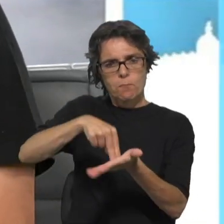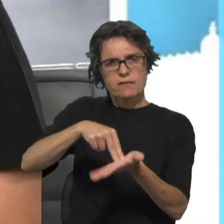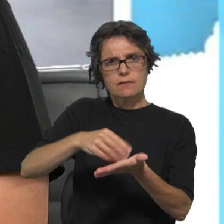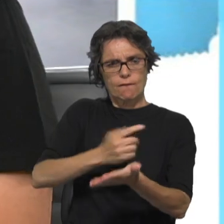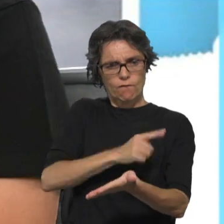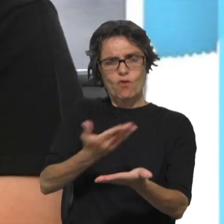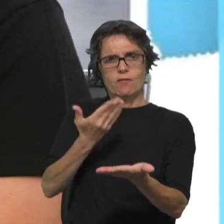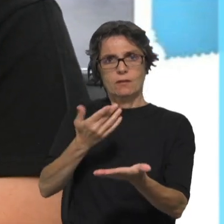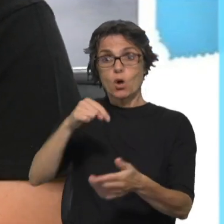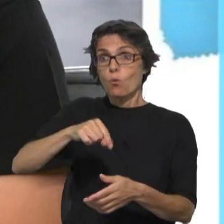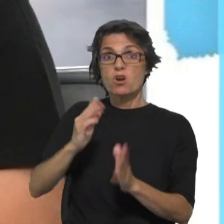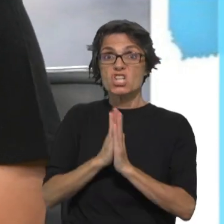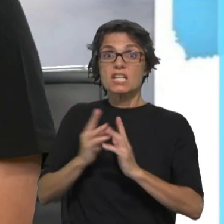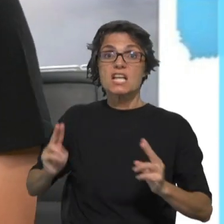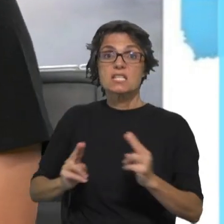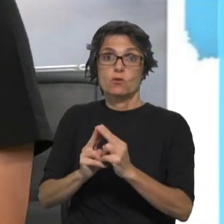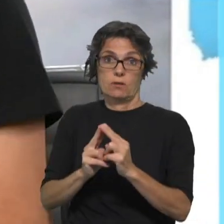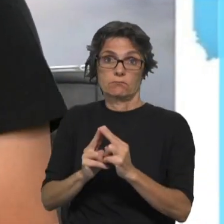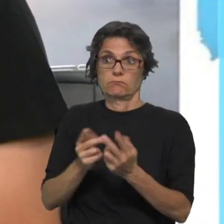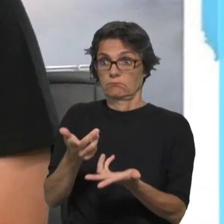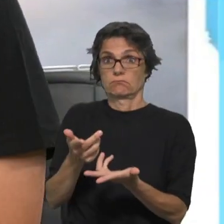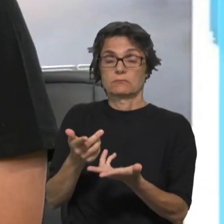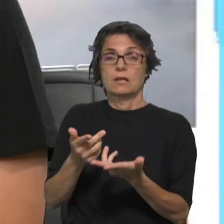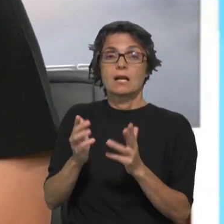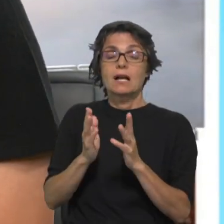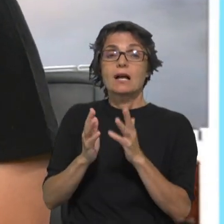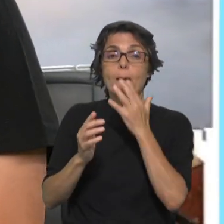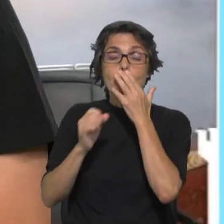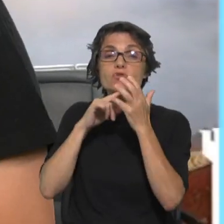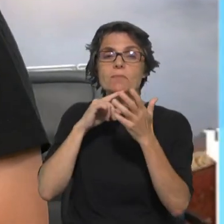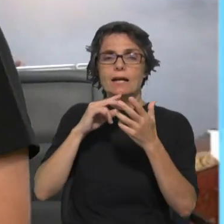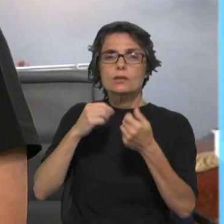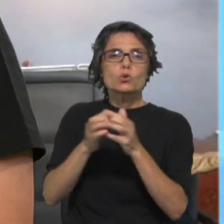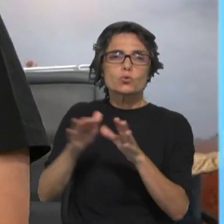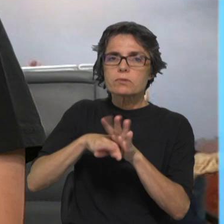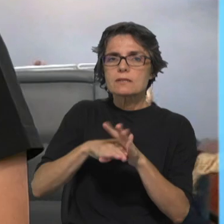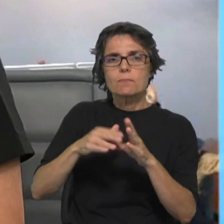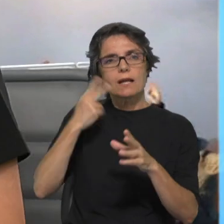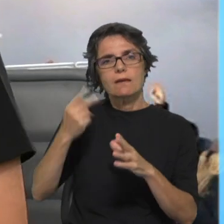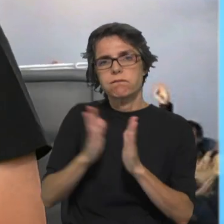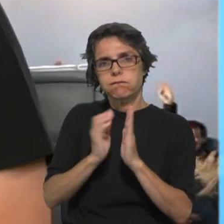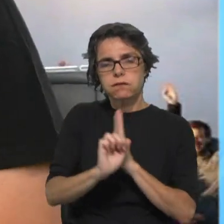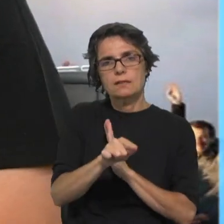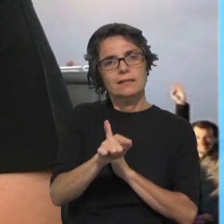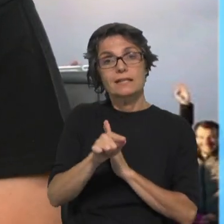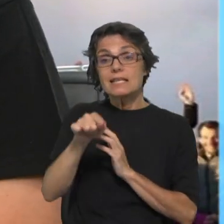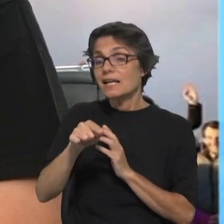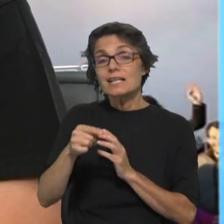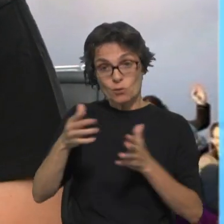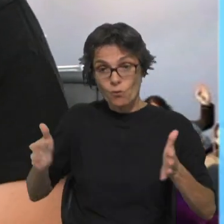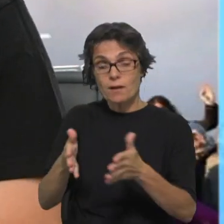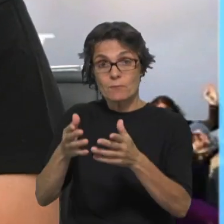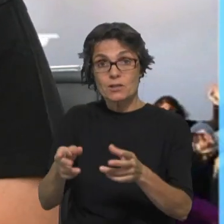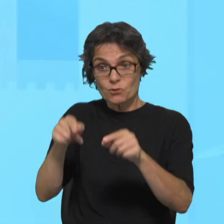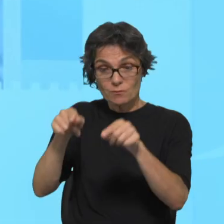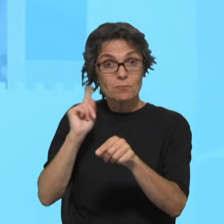em sinodalidade, a sinodalidade tem que ser de parte a parte, tem que ser de mãos dadas, caminhando juntos. Então